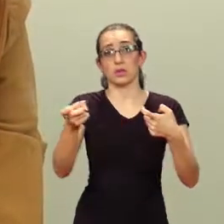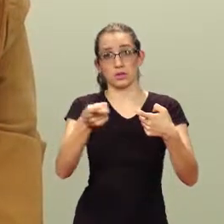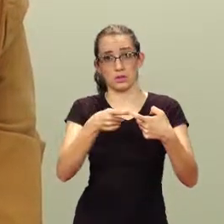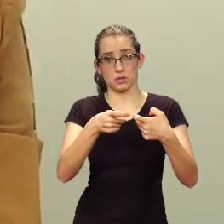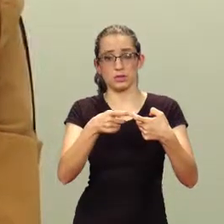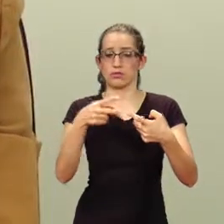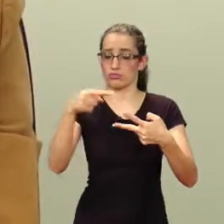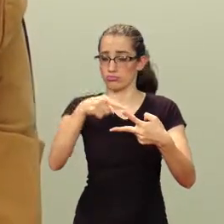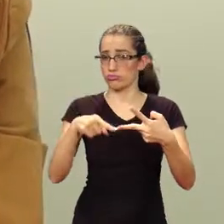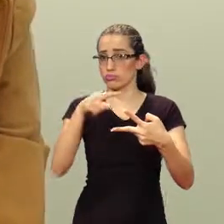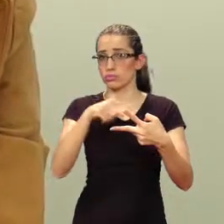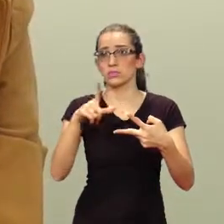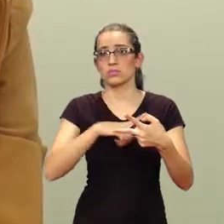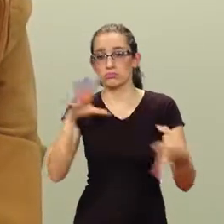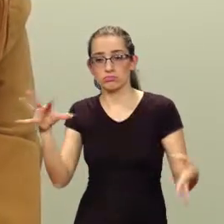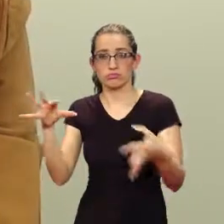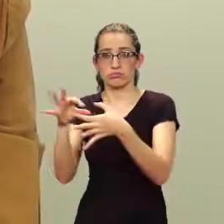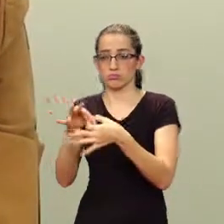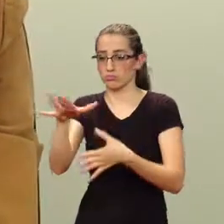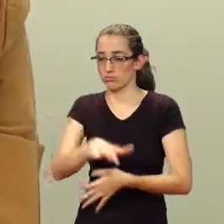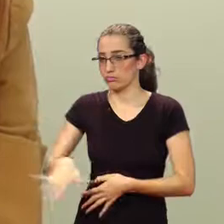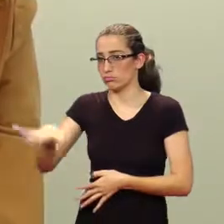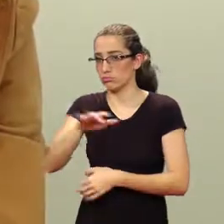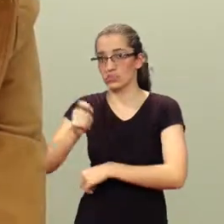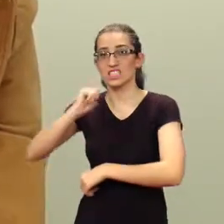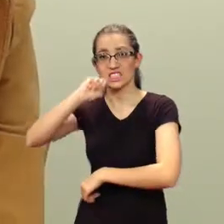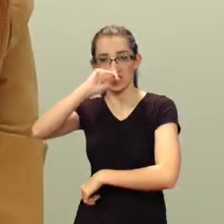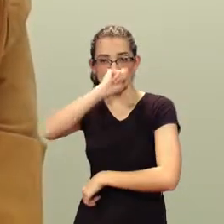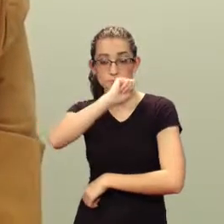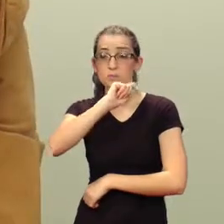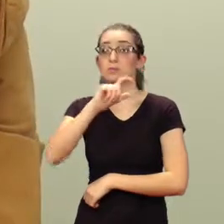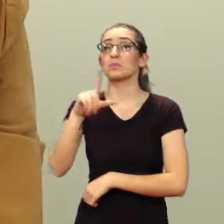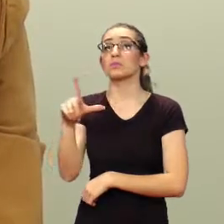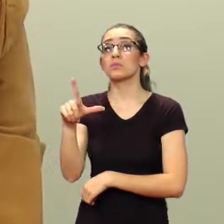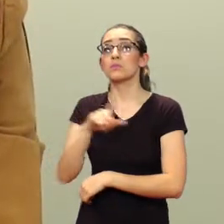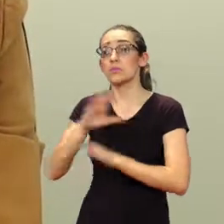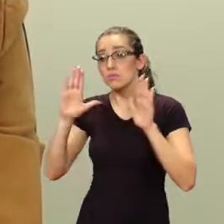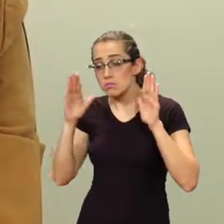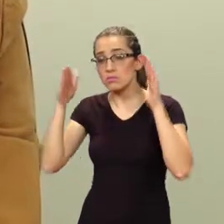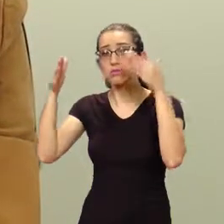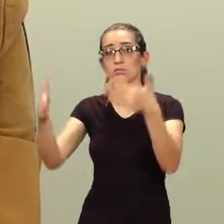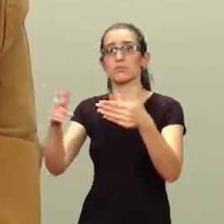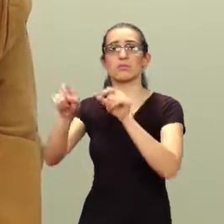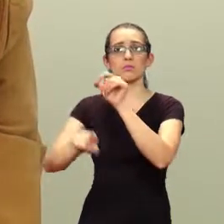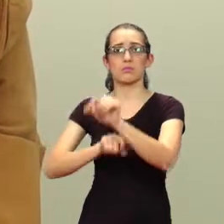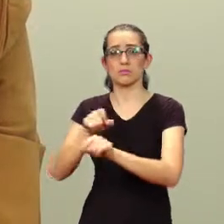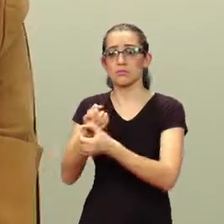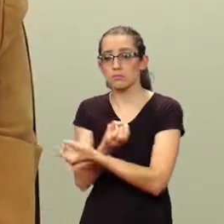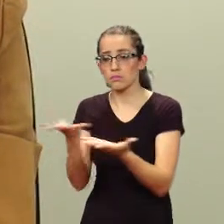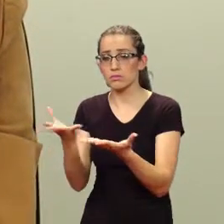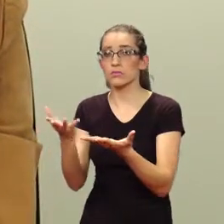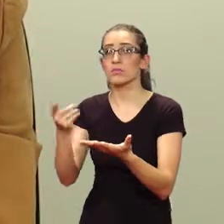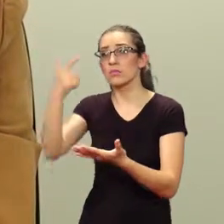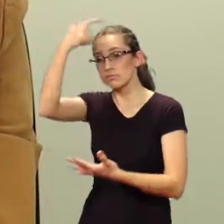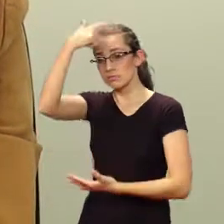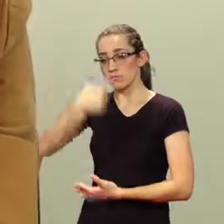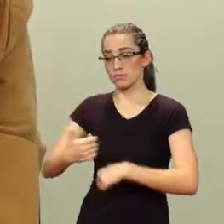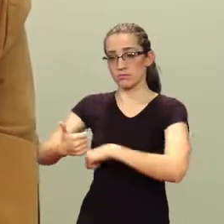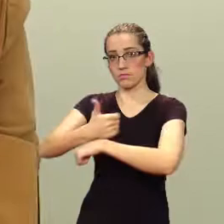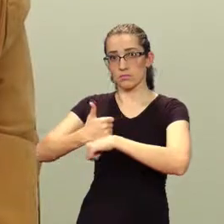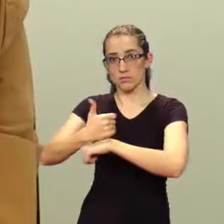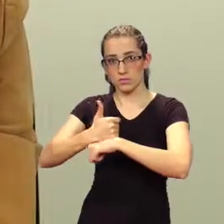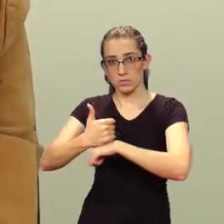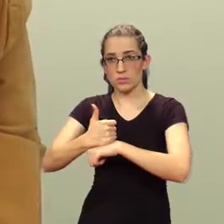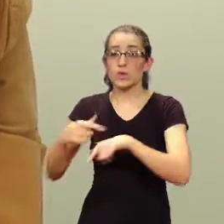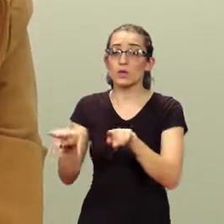pesquisas laboratoriais, né? Isso envolvendo todas as especialidades na área da odontologia que determinam e que